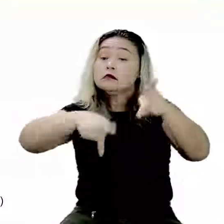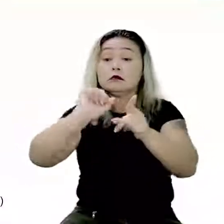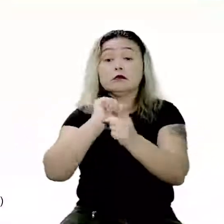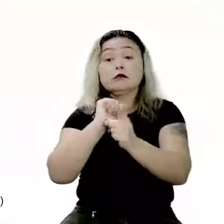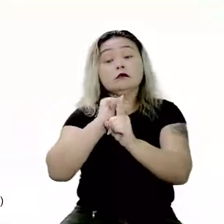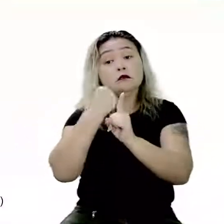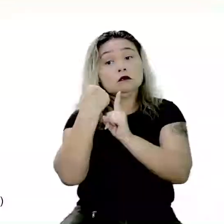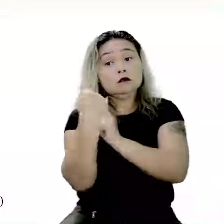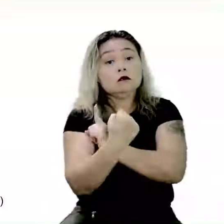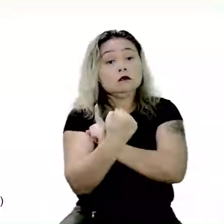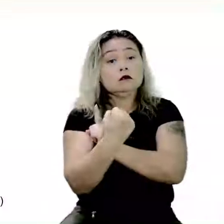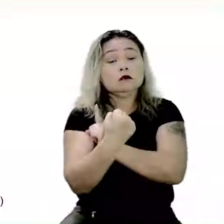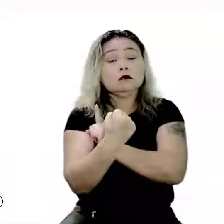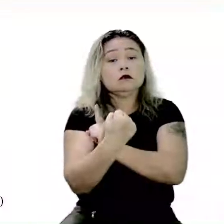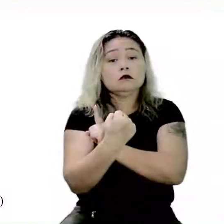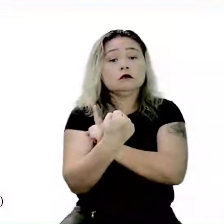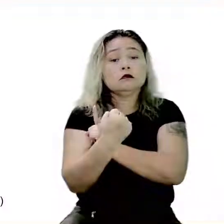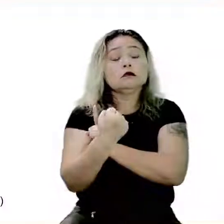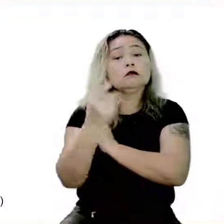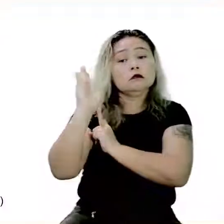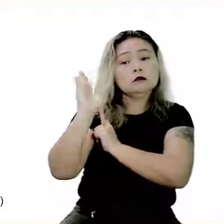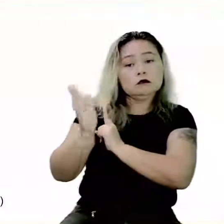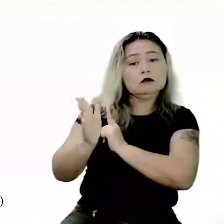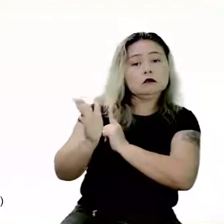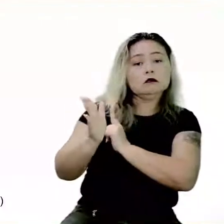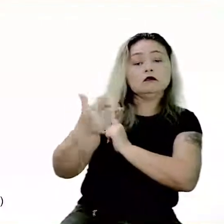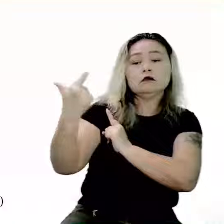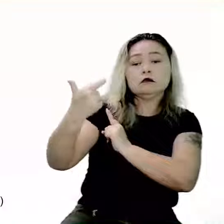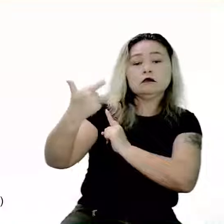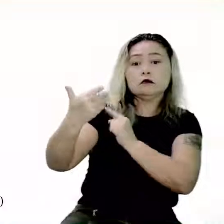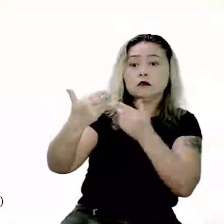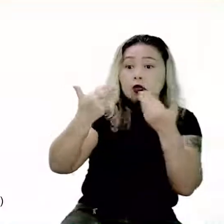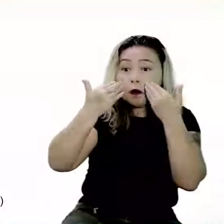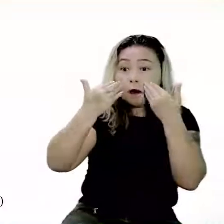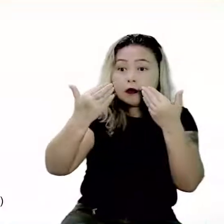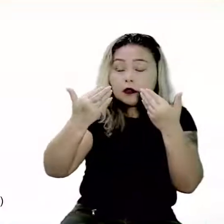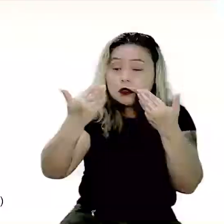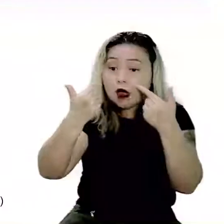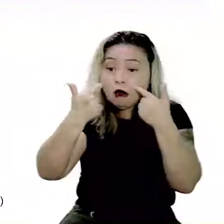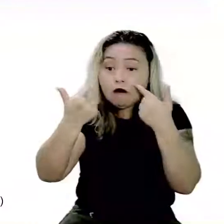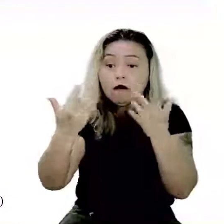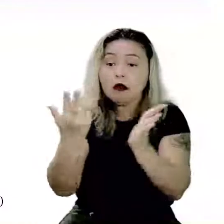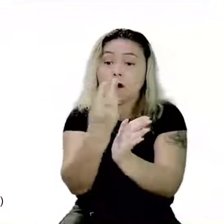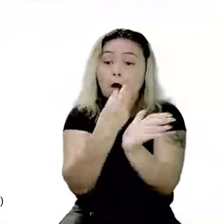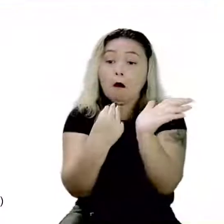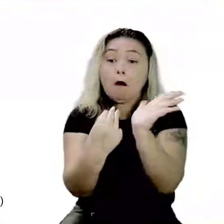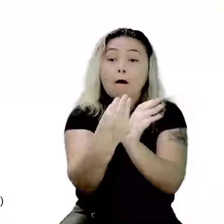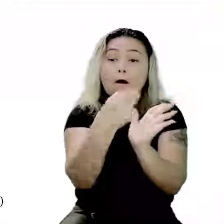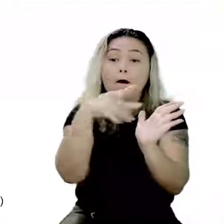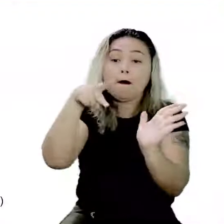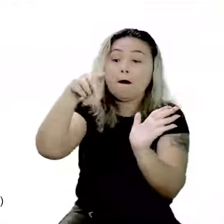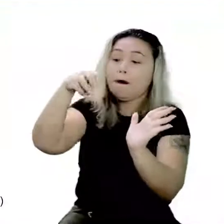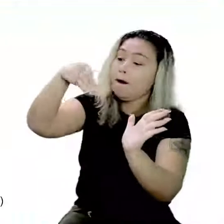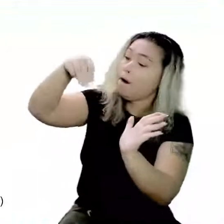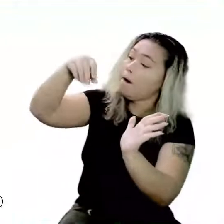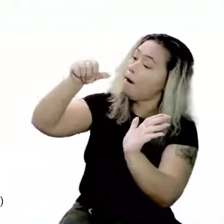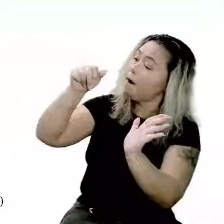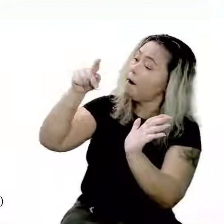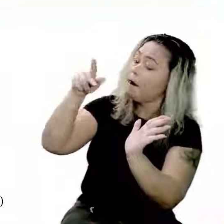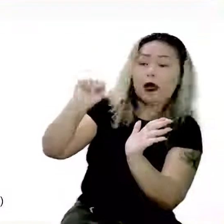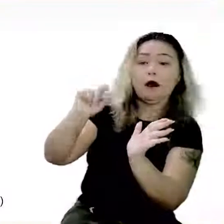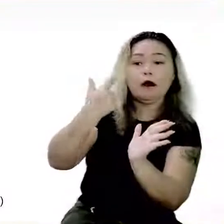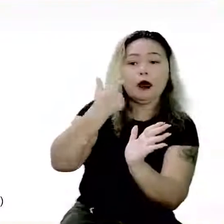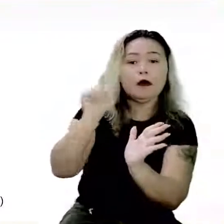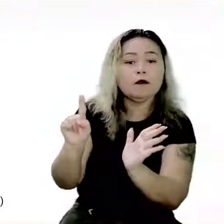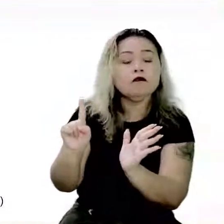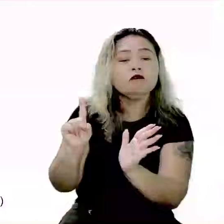populações. Beleza? Essa aqui já é a segunda aproximação. Beleza? Olha só como os estudos vão